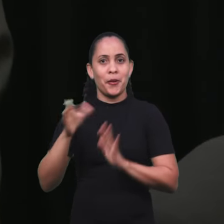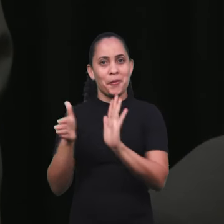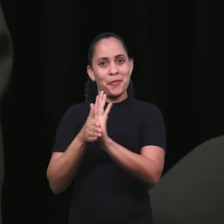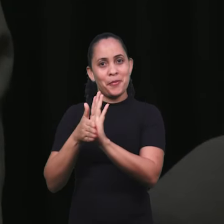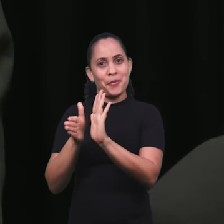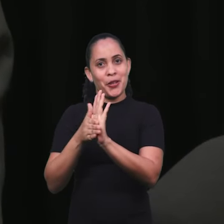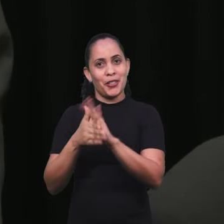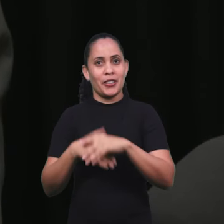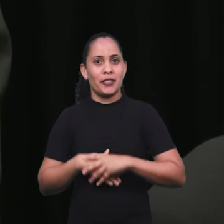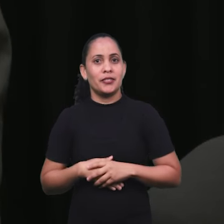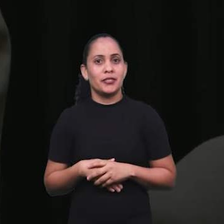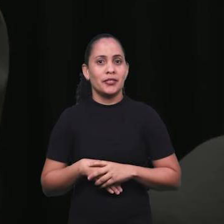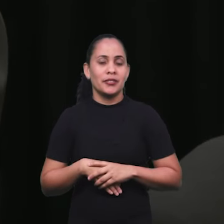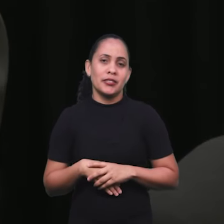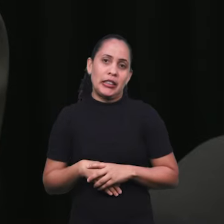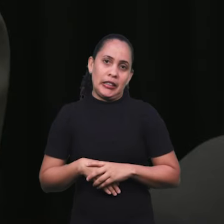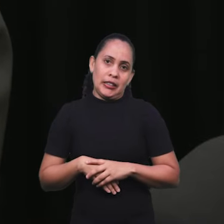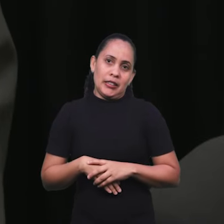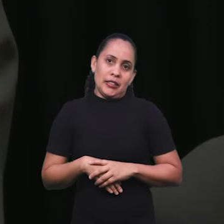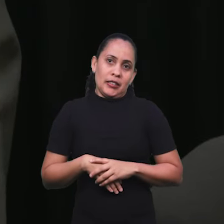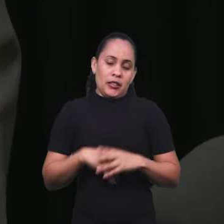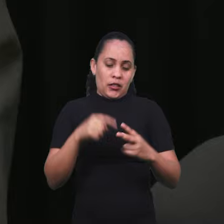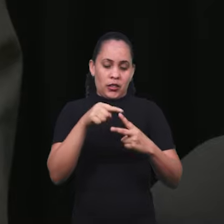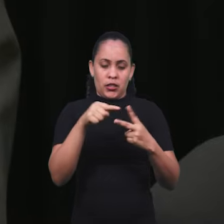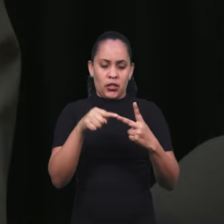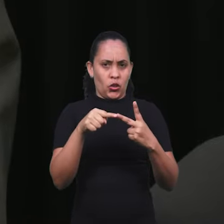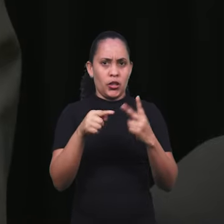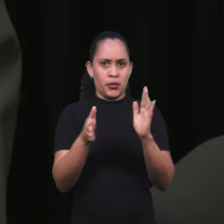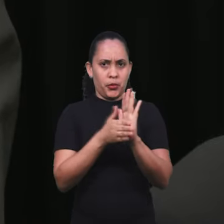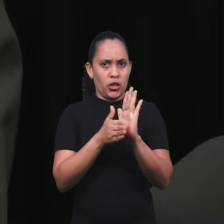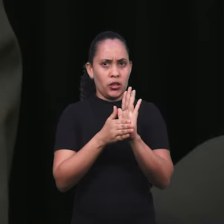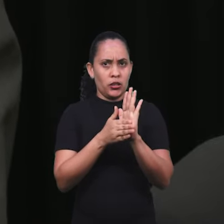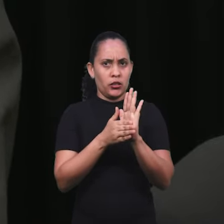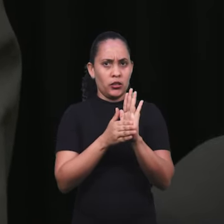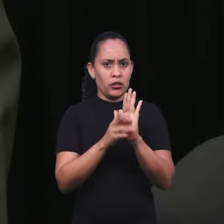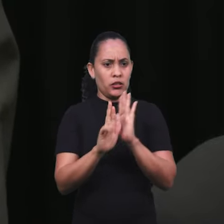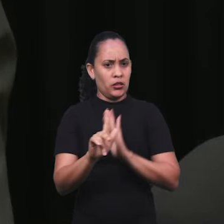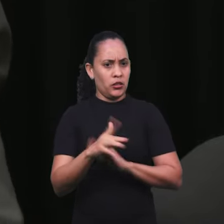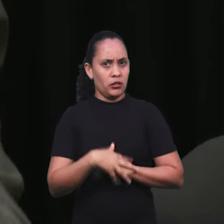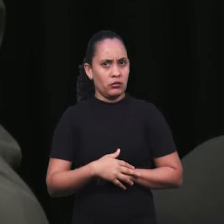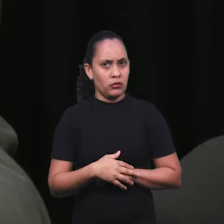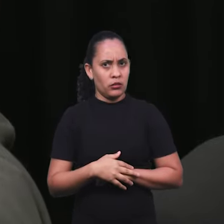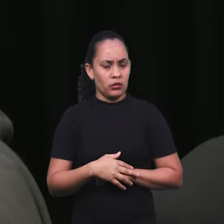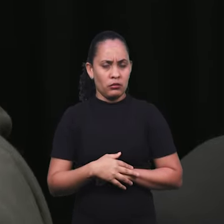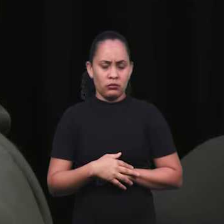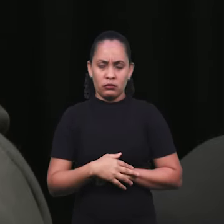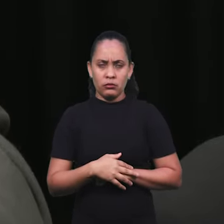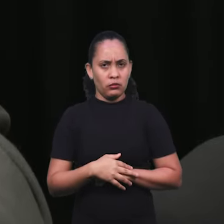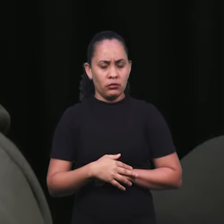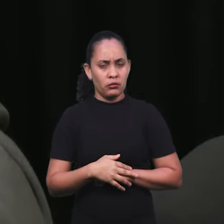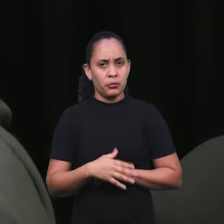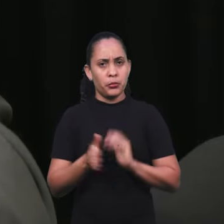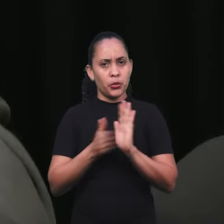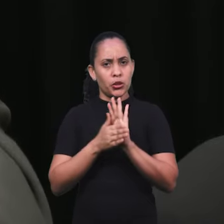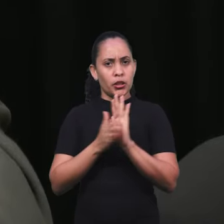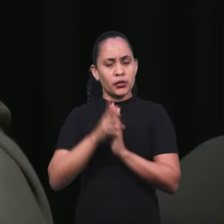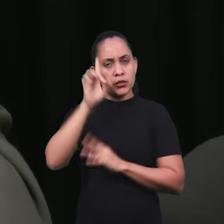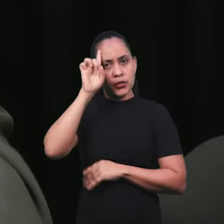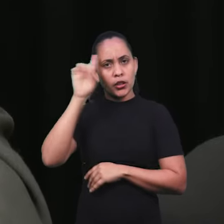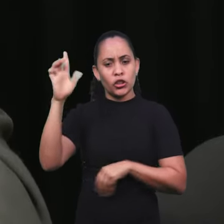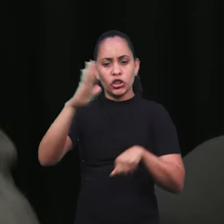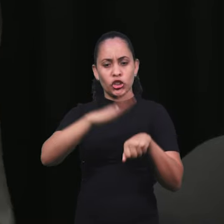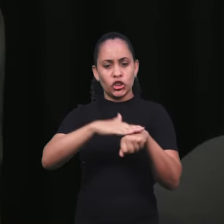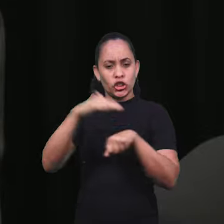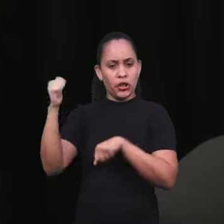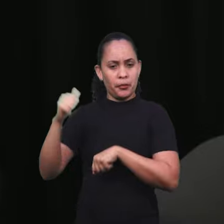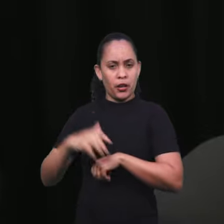projeto. E Deus não tem dois projetos. O projeto dele é tirar o homem do tempo que ele está